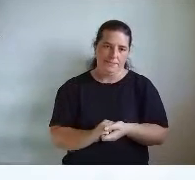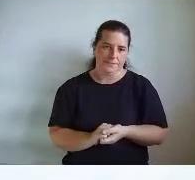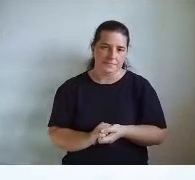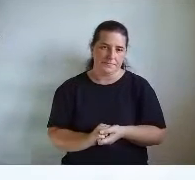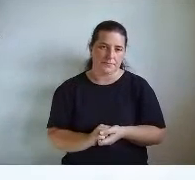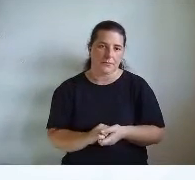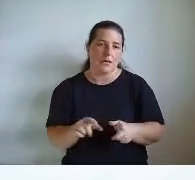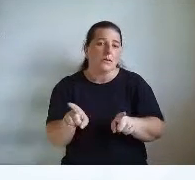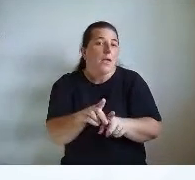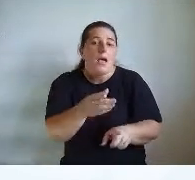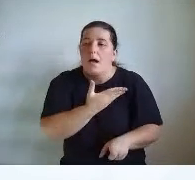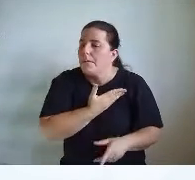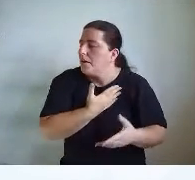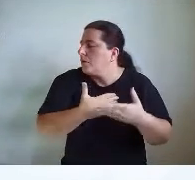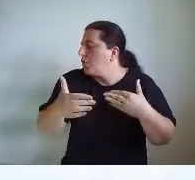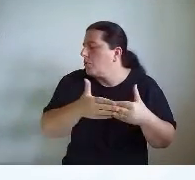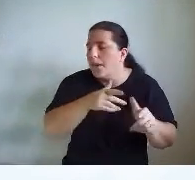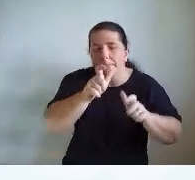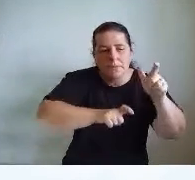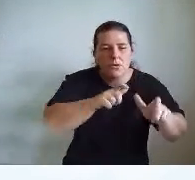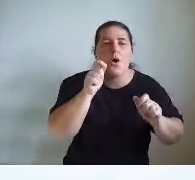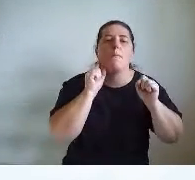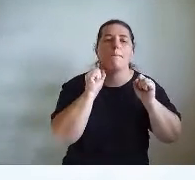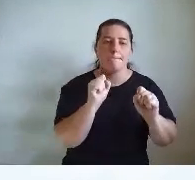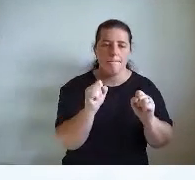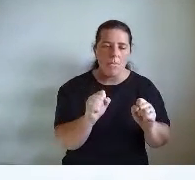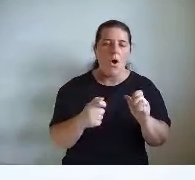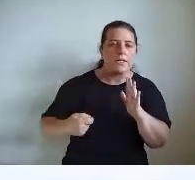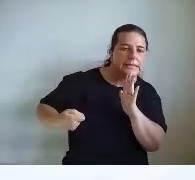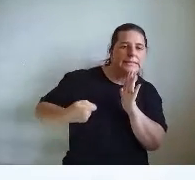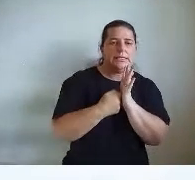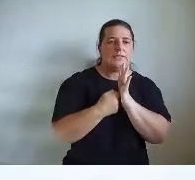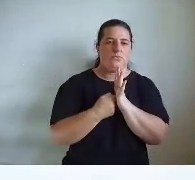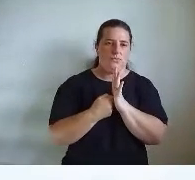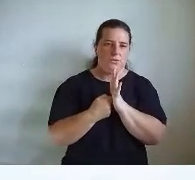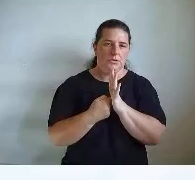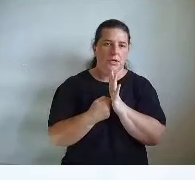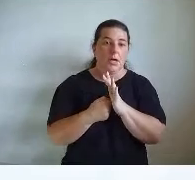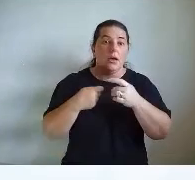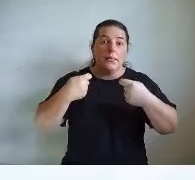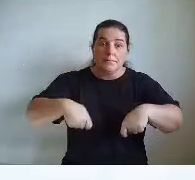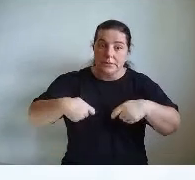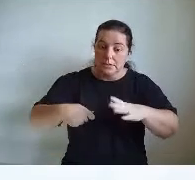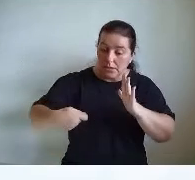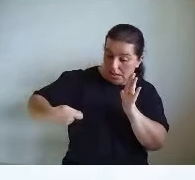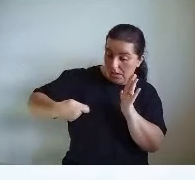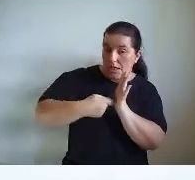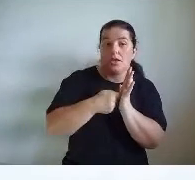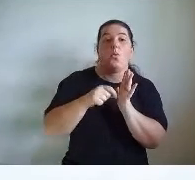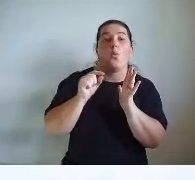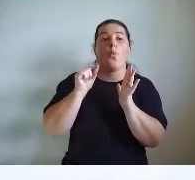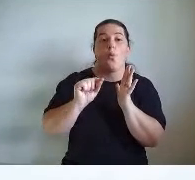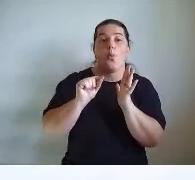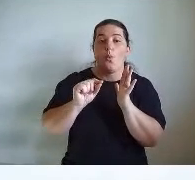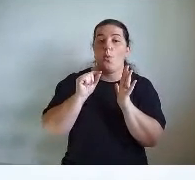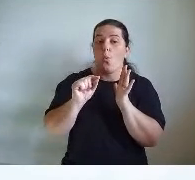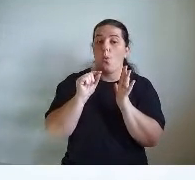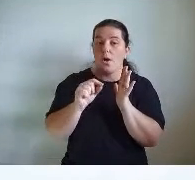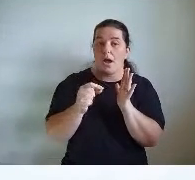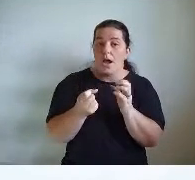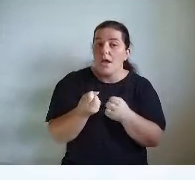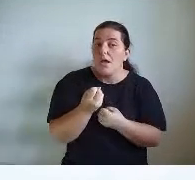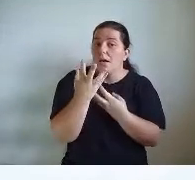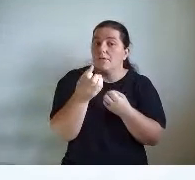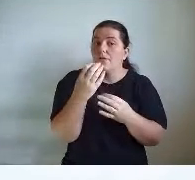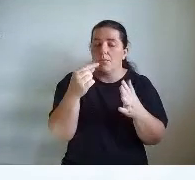sabe? Qualquer pessoa pode denunciar, e obviamente essa denúncia ela tem que ser uma denúncia máximo, com o máximo de informações,